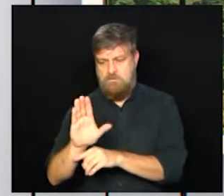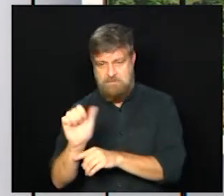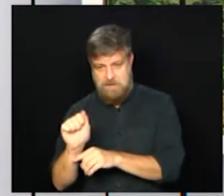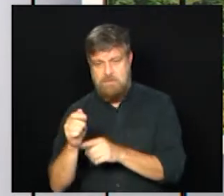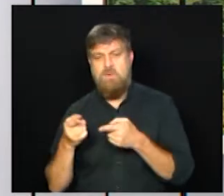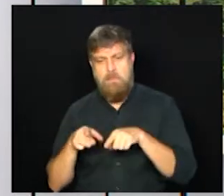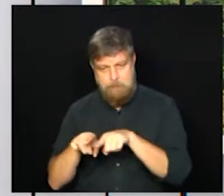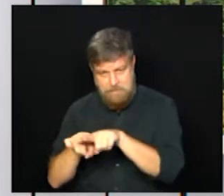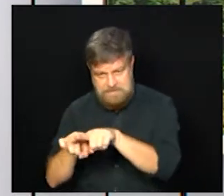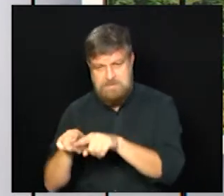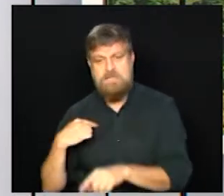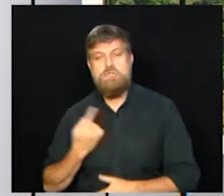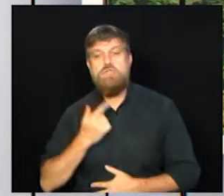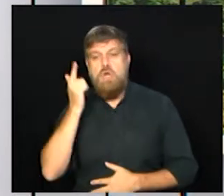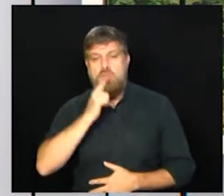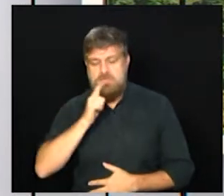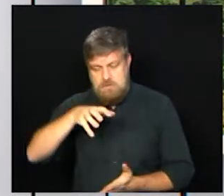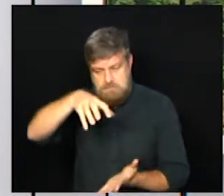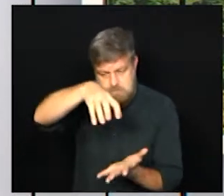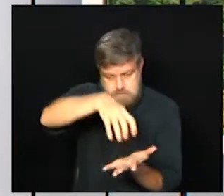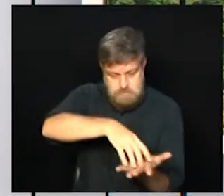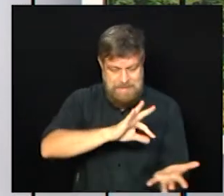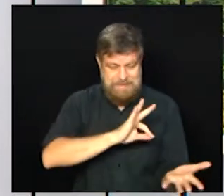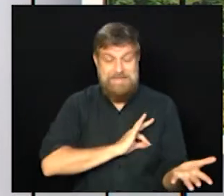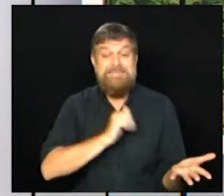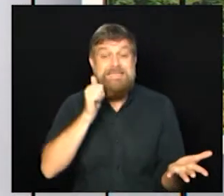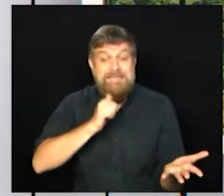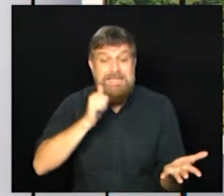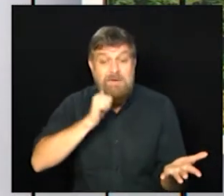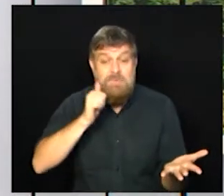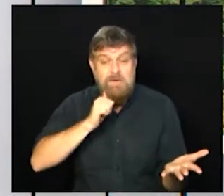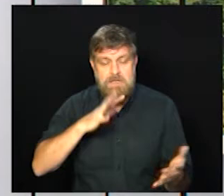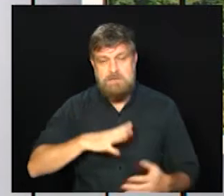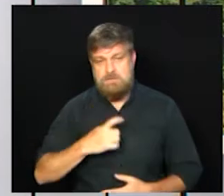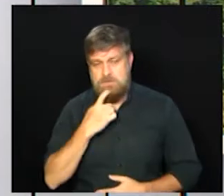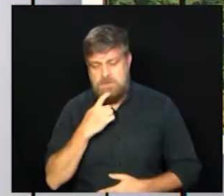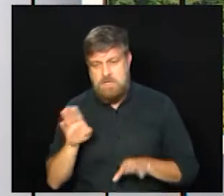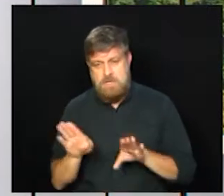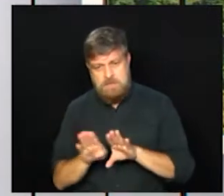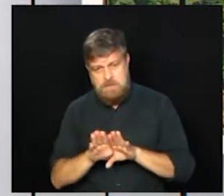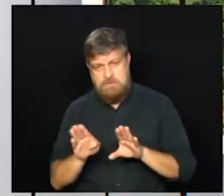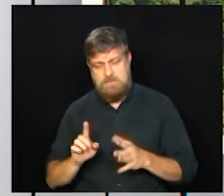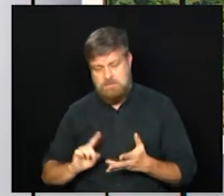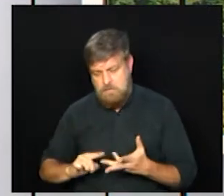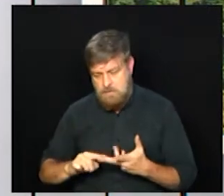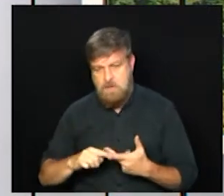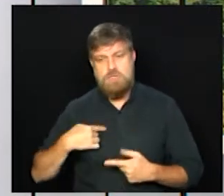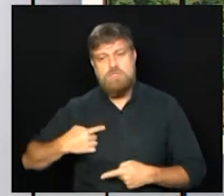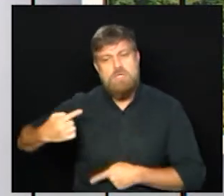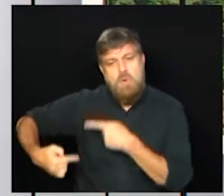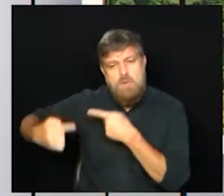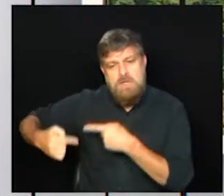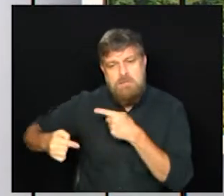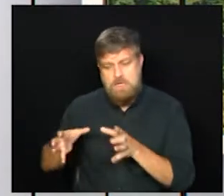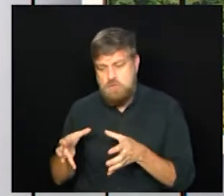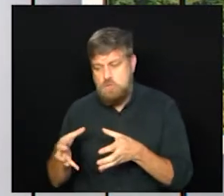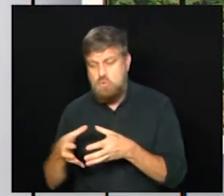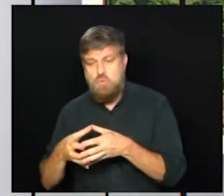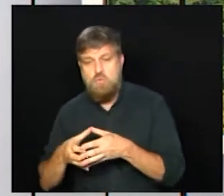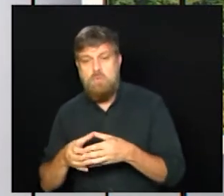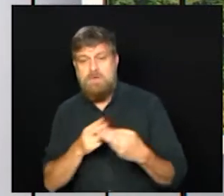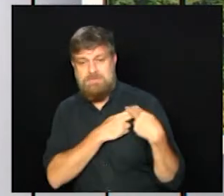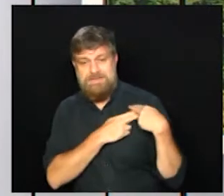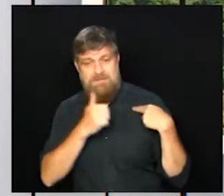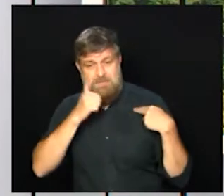né? Conseguimos trazer a vara. E agora também, como uma demanda do debate que até que nós temos aqui na Comissão da Mulher,